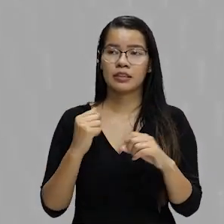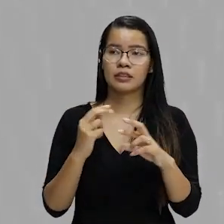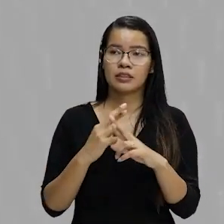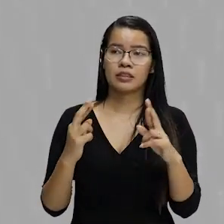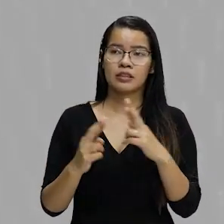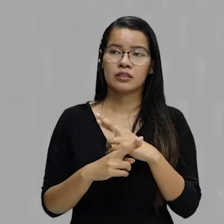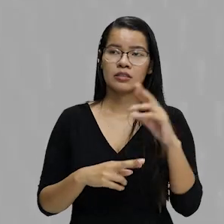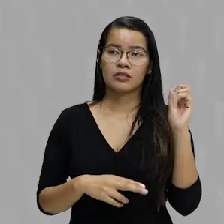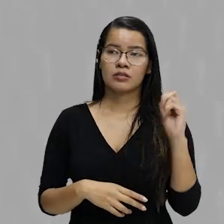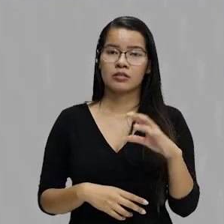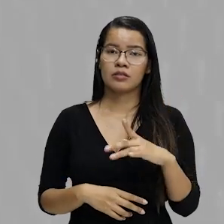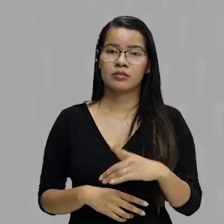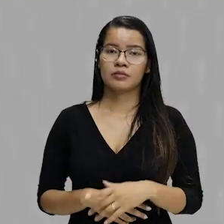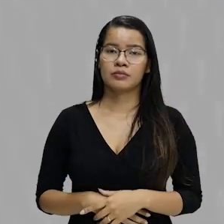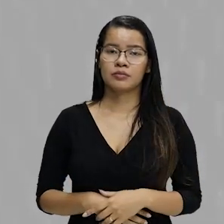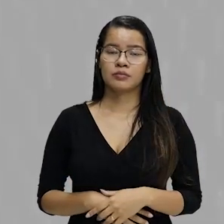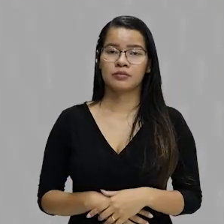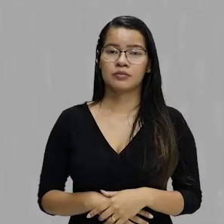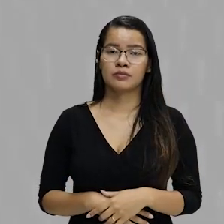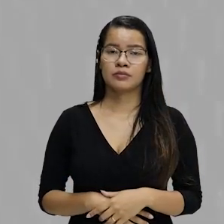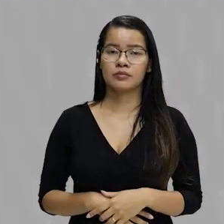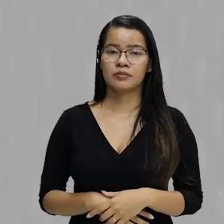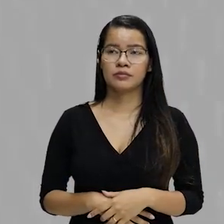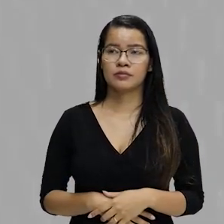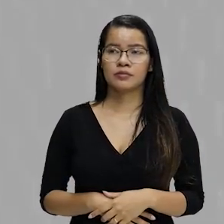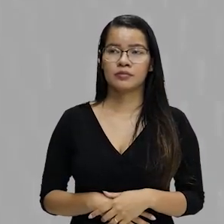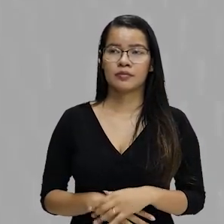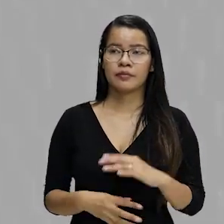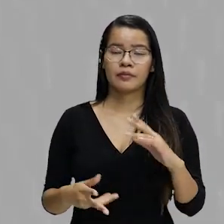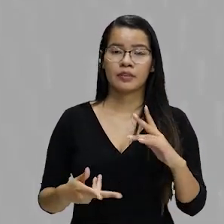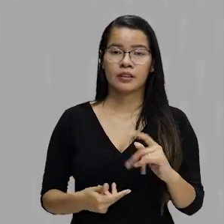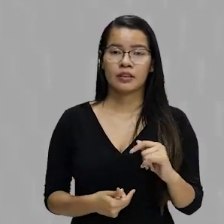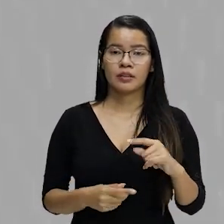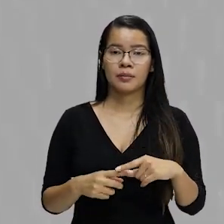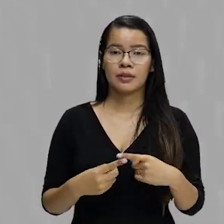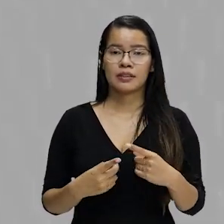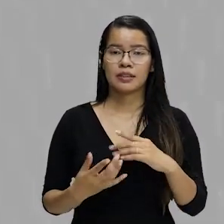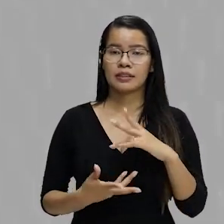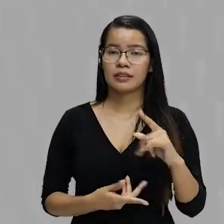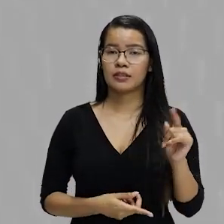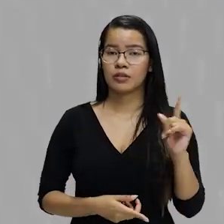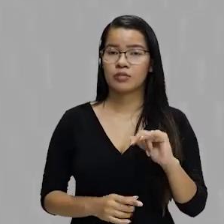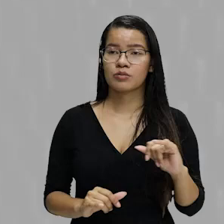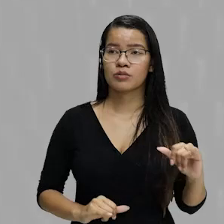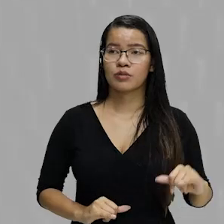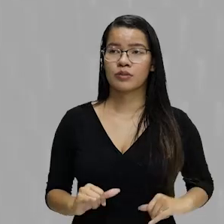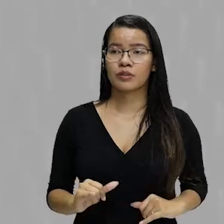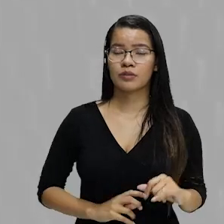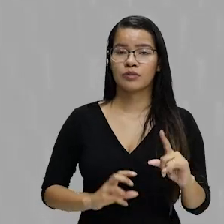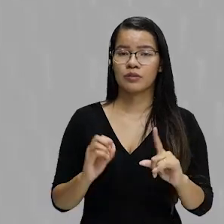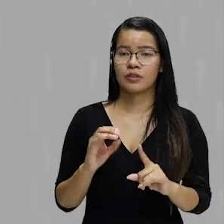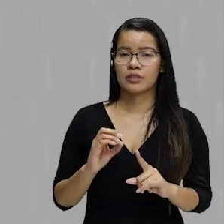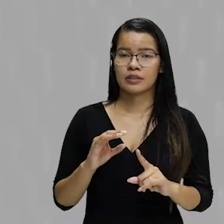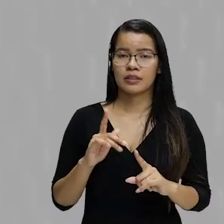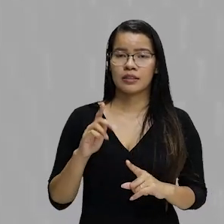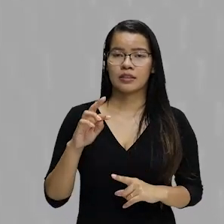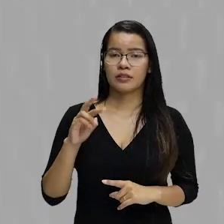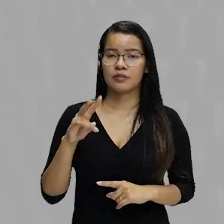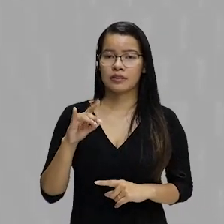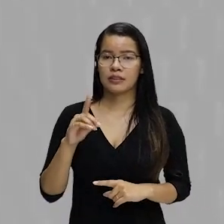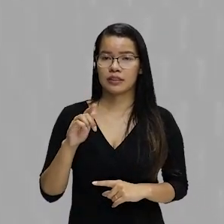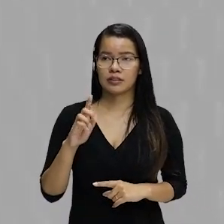relação ao Sol é pequeno, mas também é muito grande. Júpiter é muito grande em relação à Terra. Mas a Terra ela não sofre influência da gravidade de